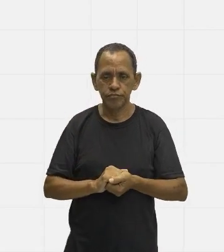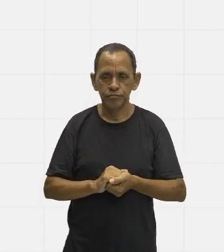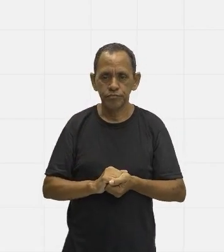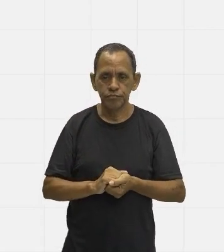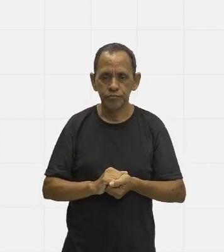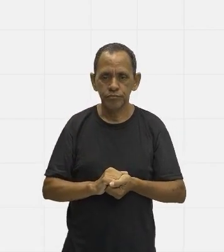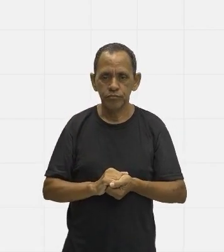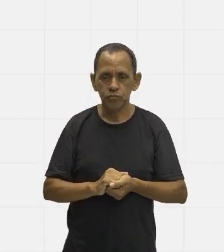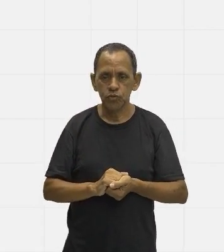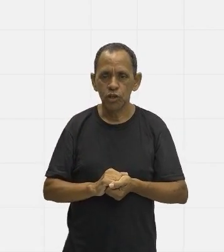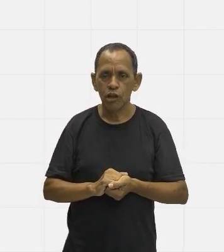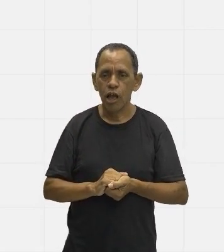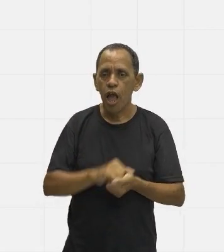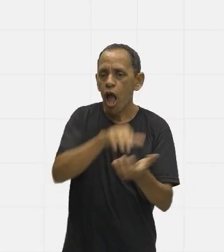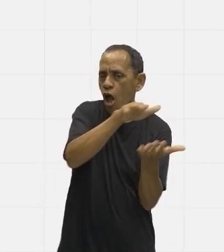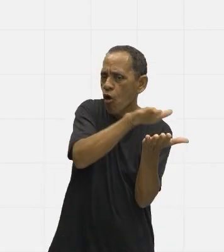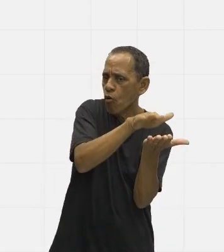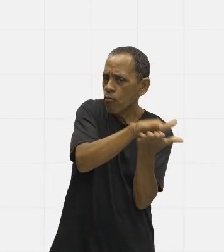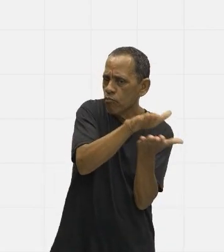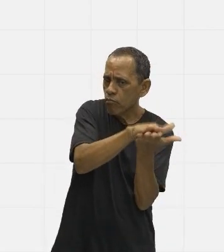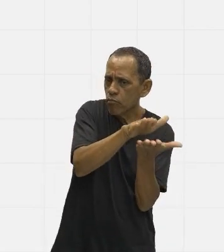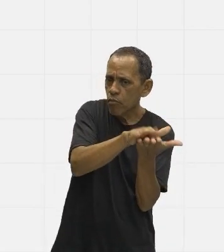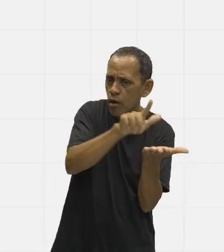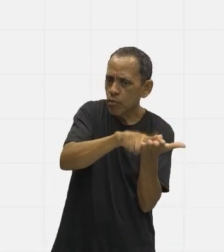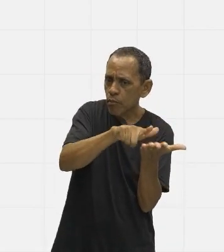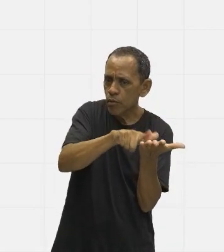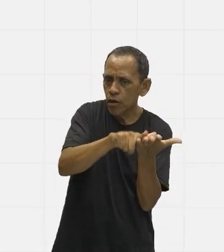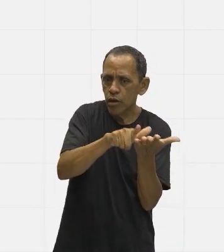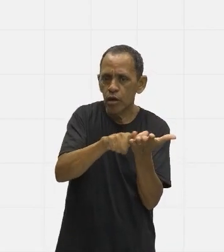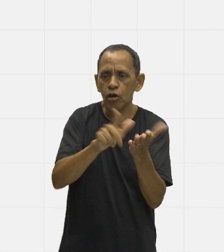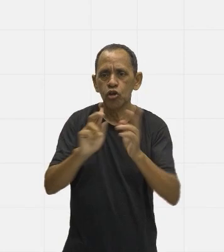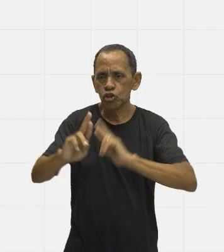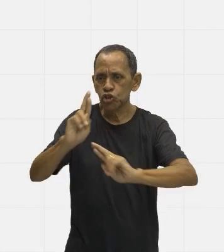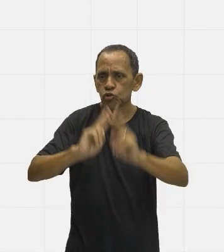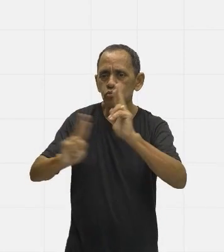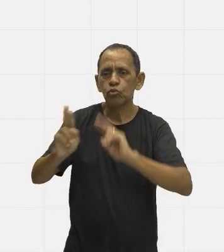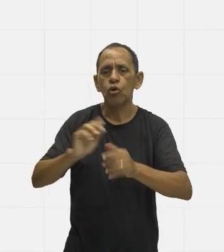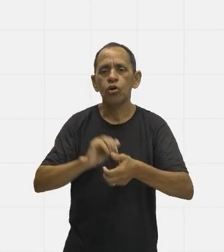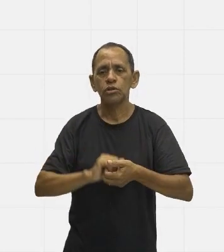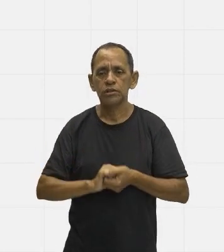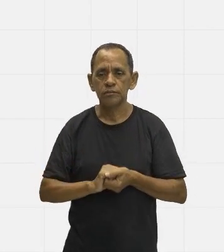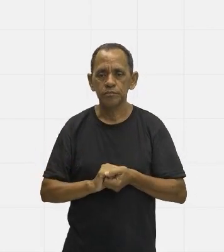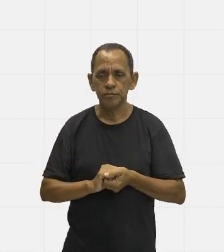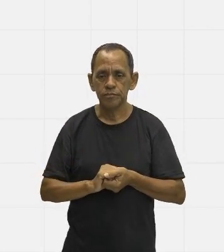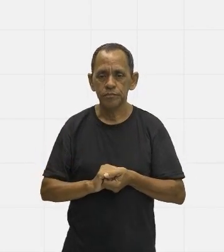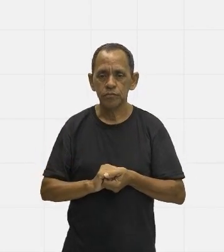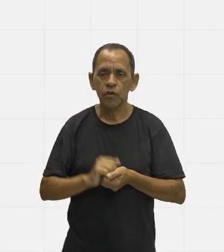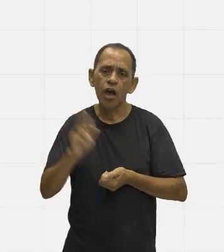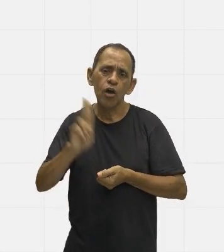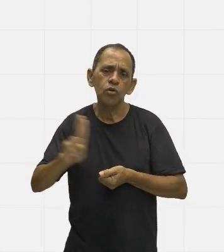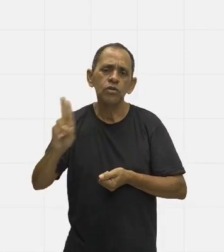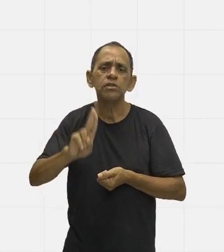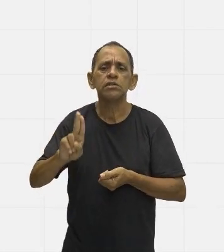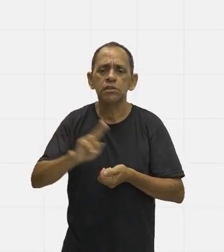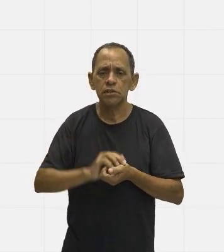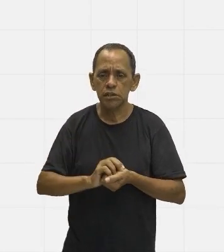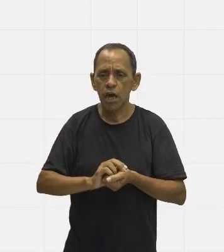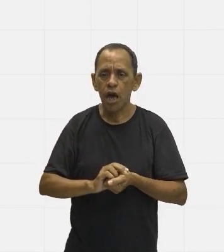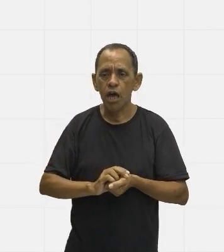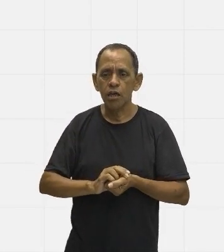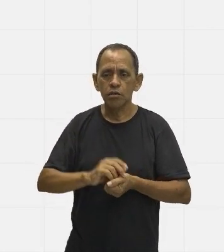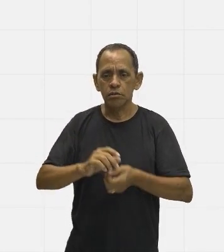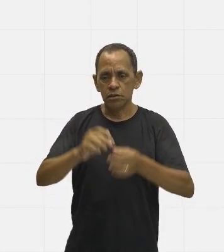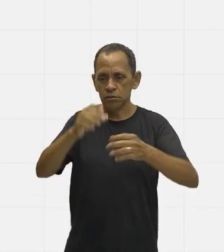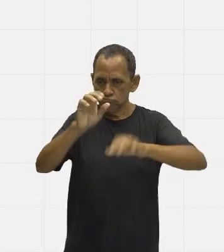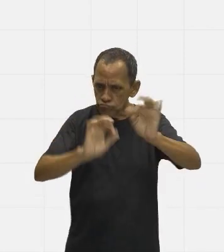folha de resposta, é super importante, não é? Porque depois ele vai utilizar isso, né, para fazer essa tabulação. E